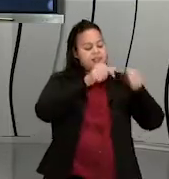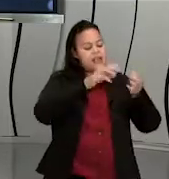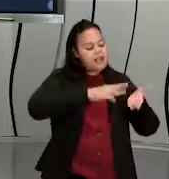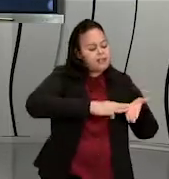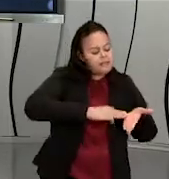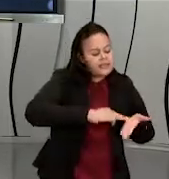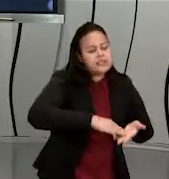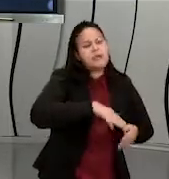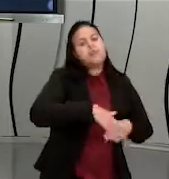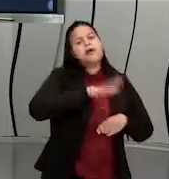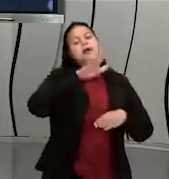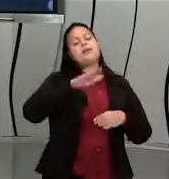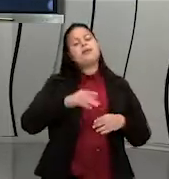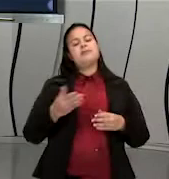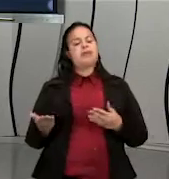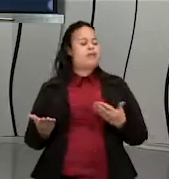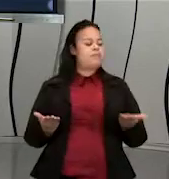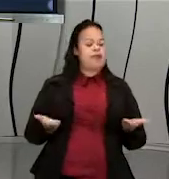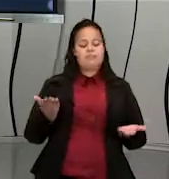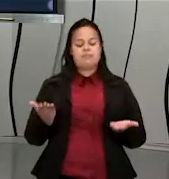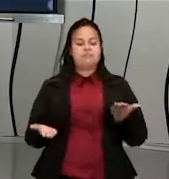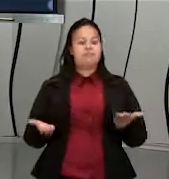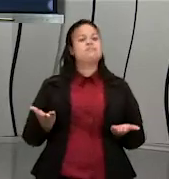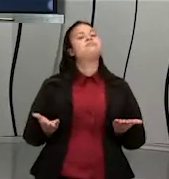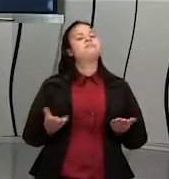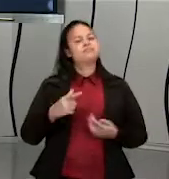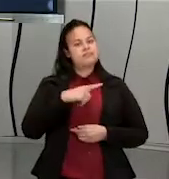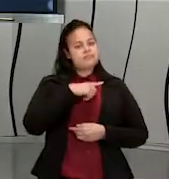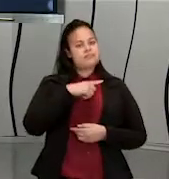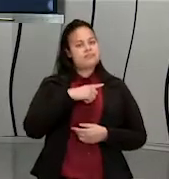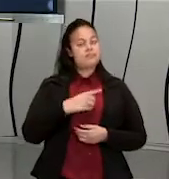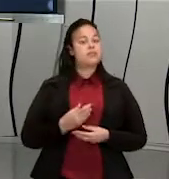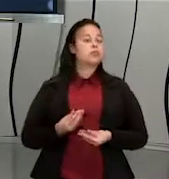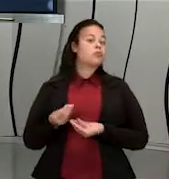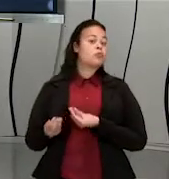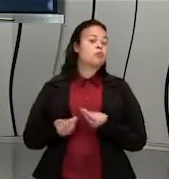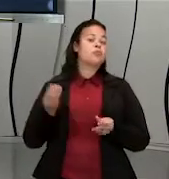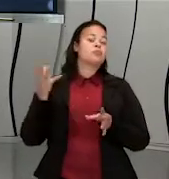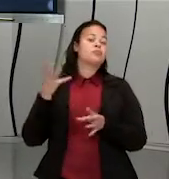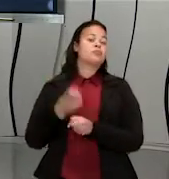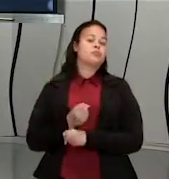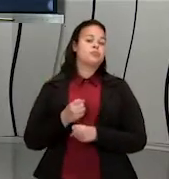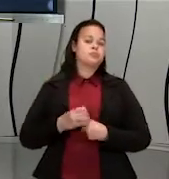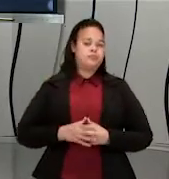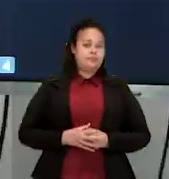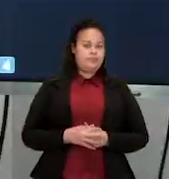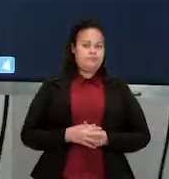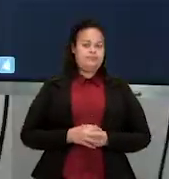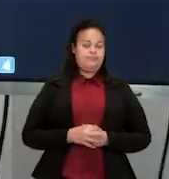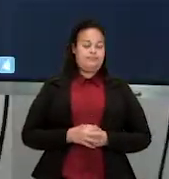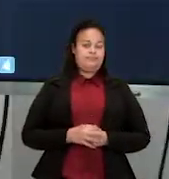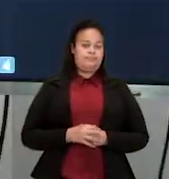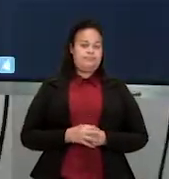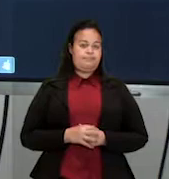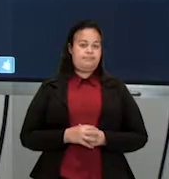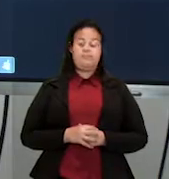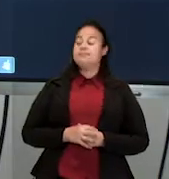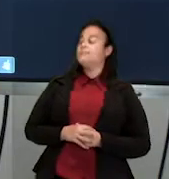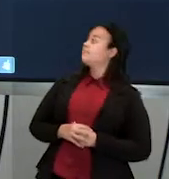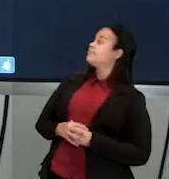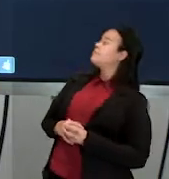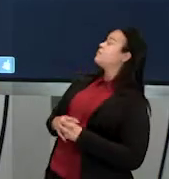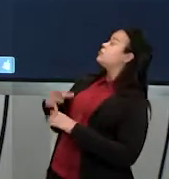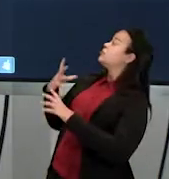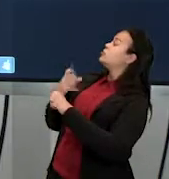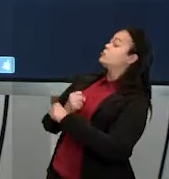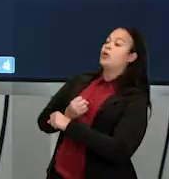pastéis esse mês. E assim vai. Então, como que a gente faz essa conta? Então, vamos lá. Devemos calcular